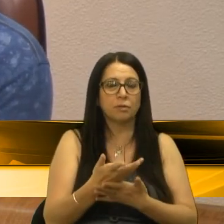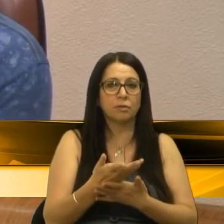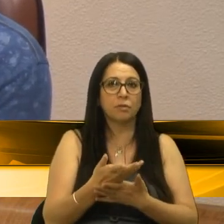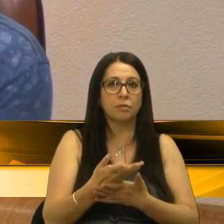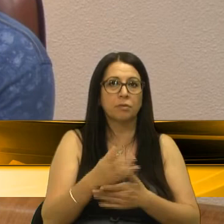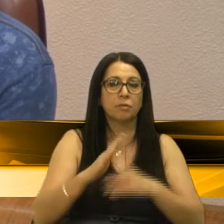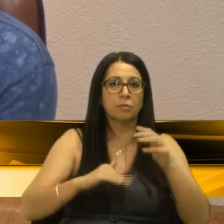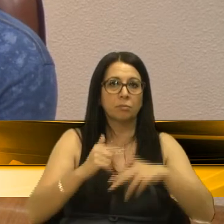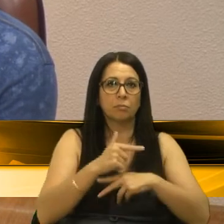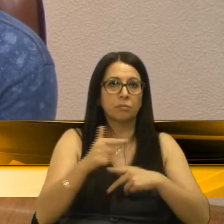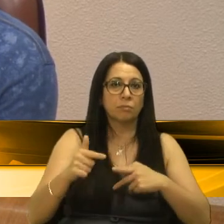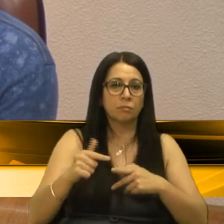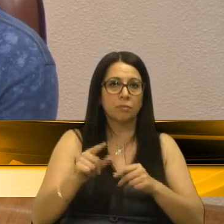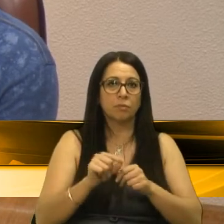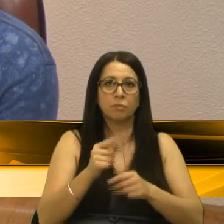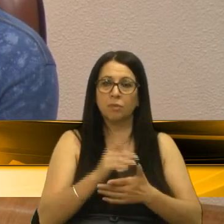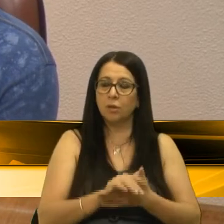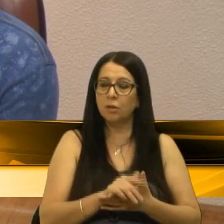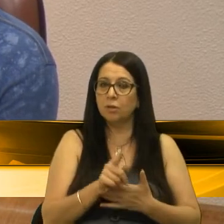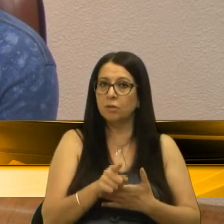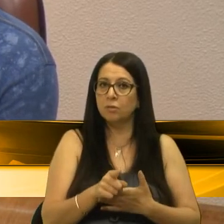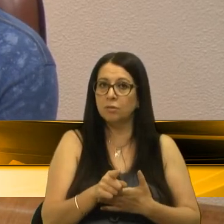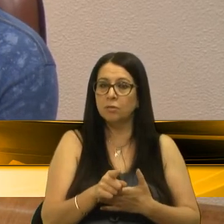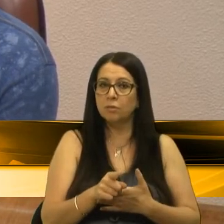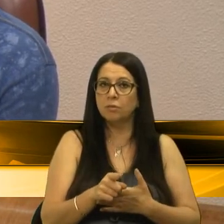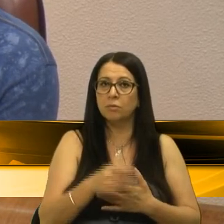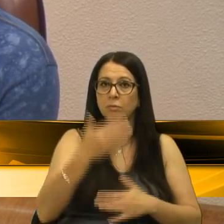regulamentação dos demais parâmetros. 6.